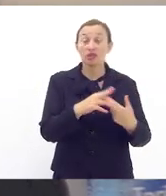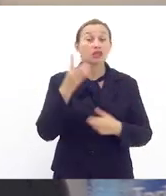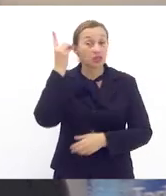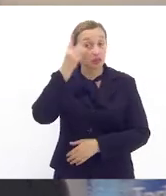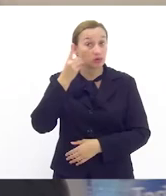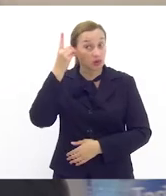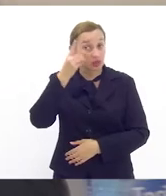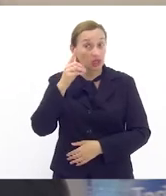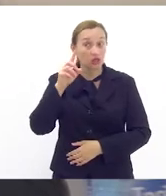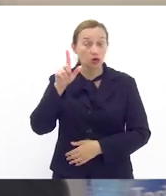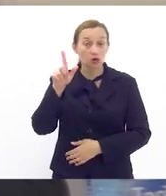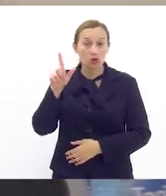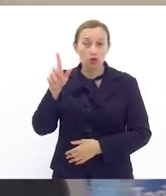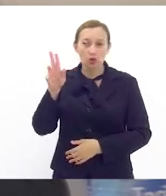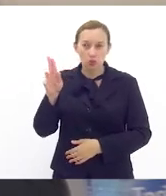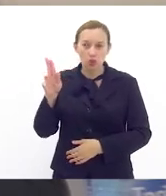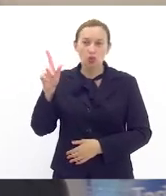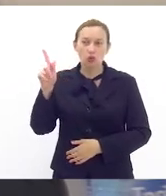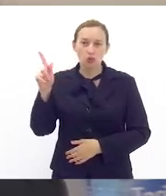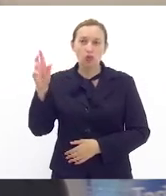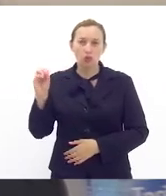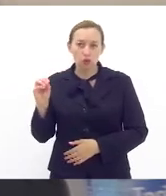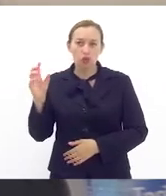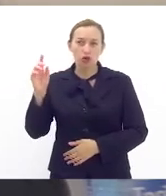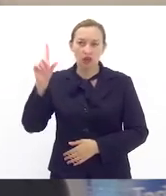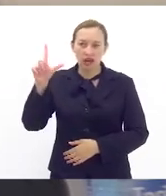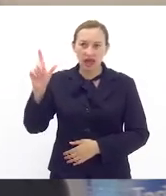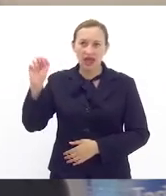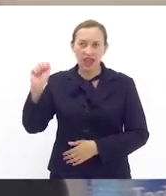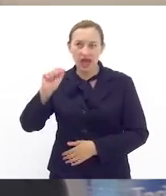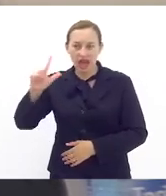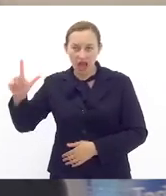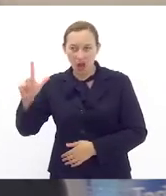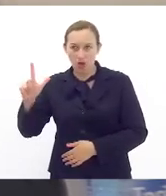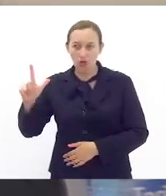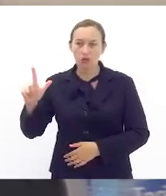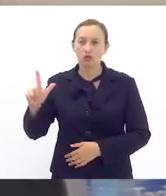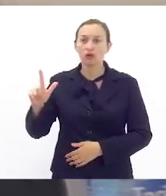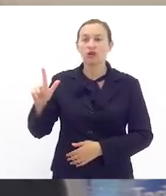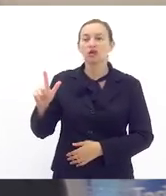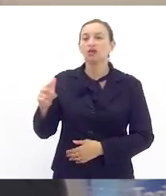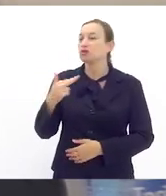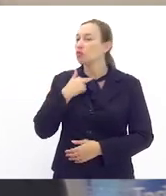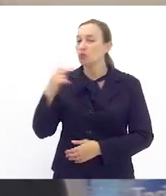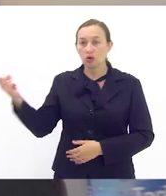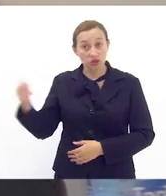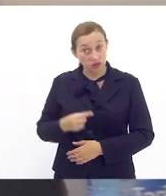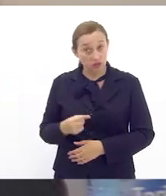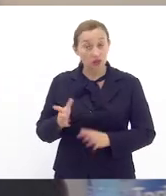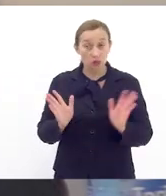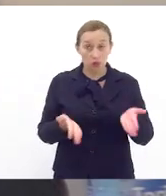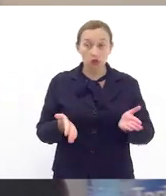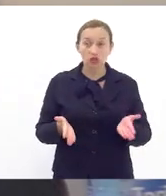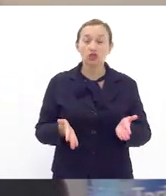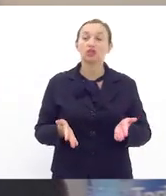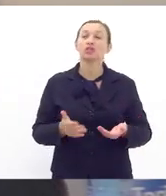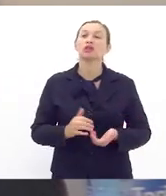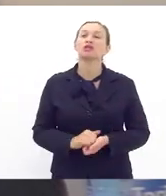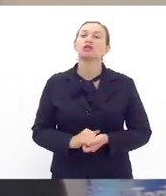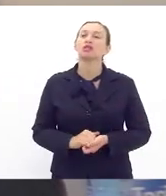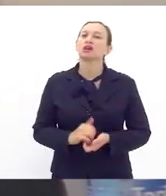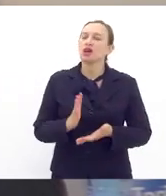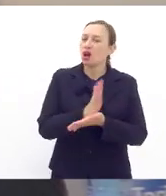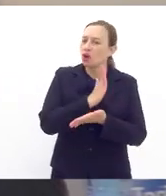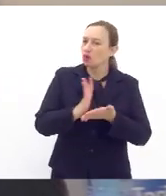Federal Hugo Leal que não pode estar conosco aqui e deixou um abraço a todos os deputados E para isso a gente já tem tomado